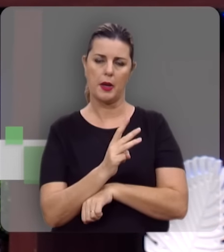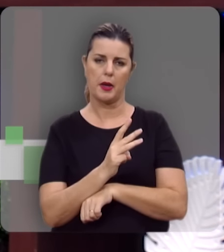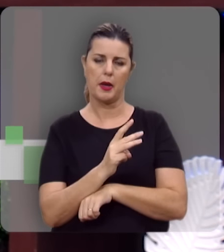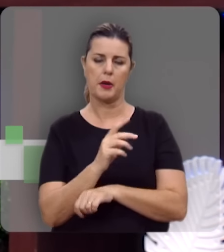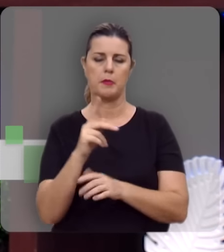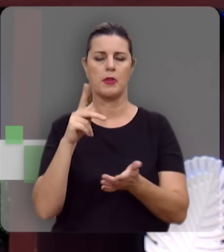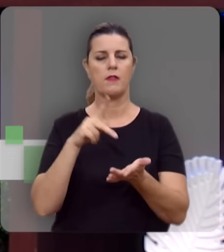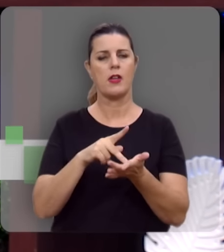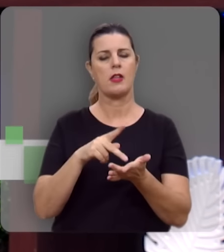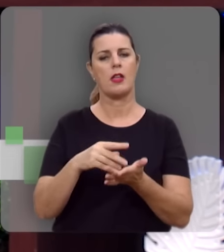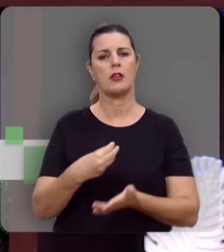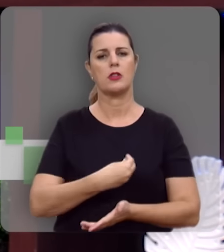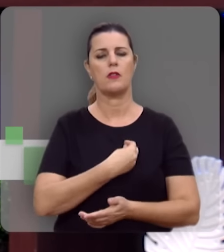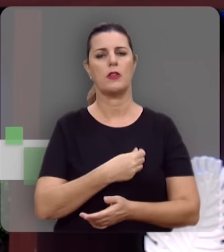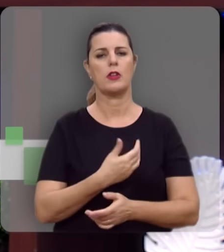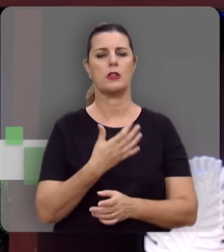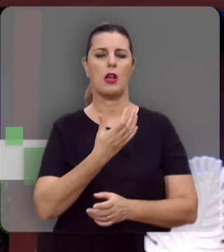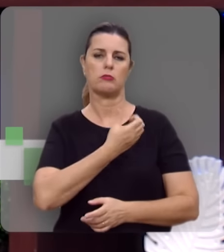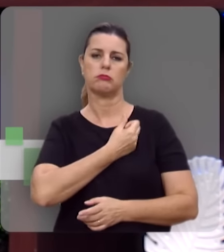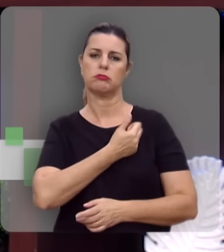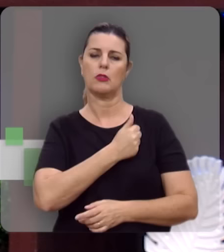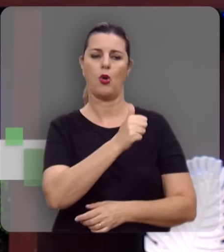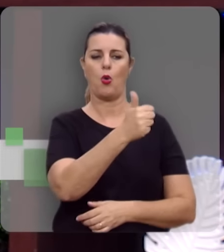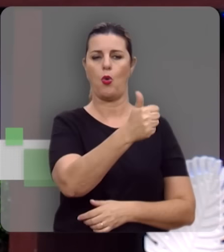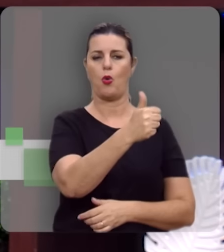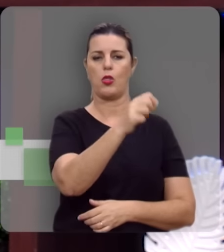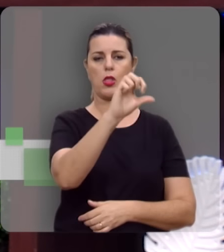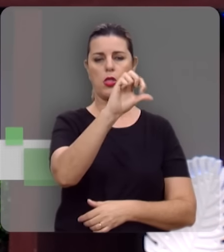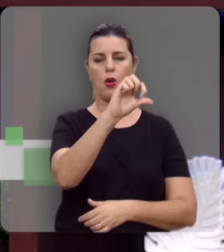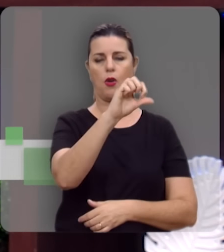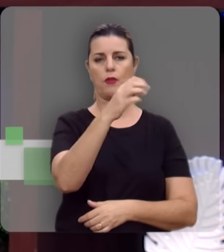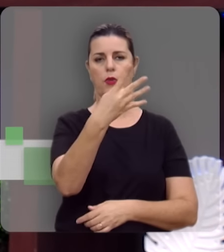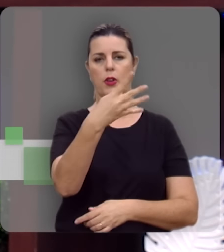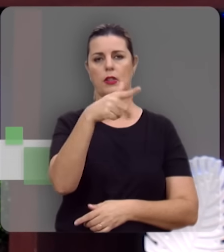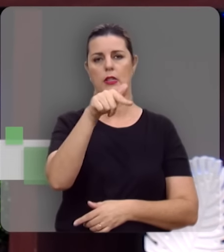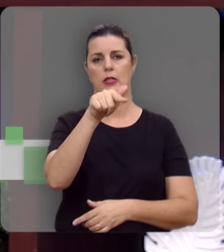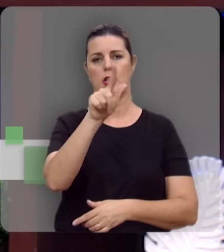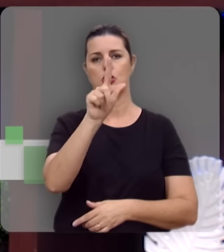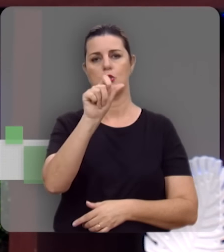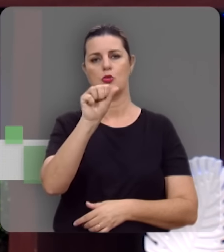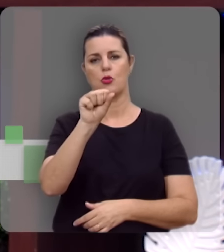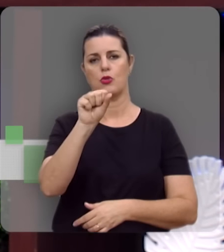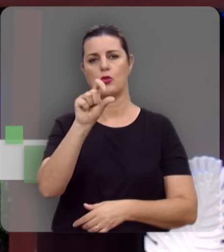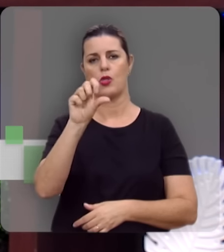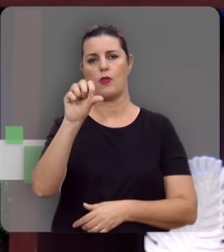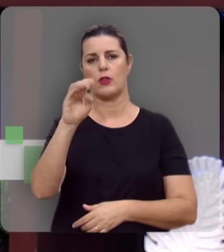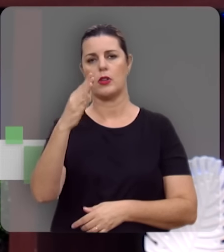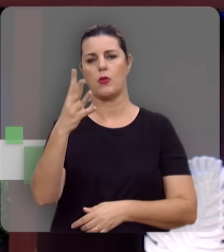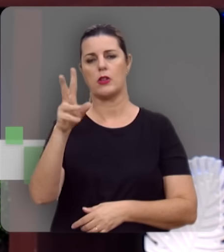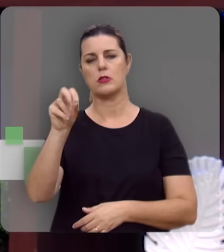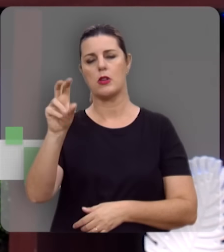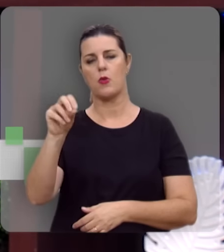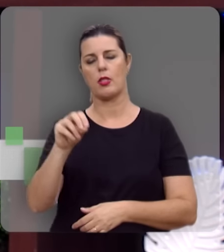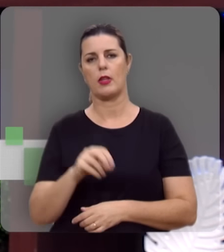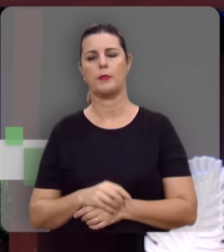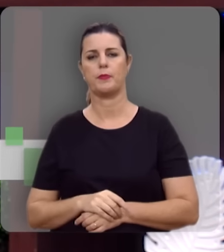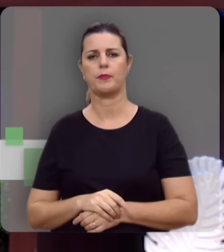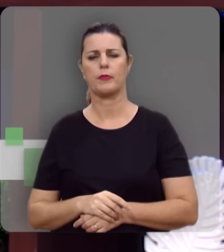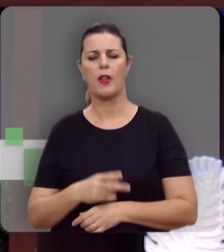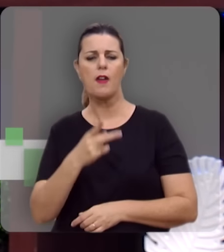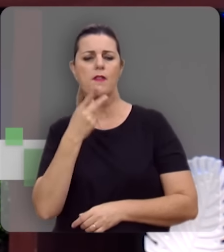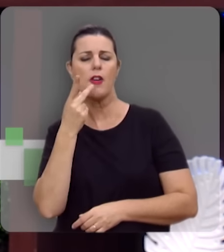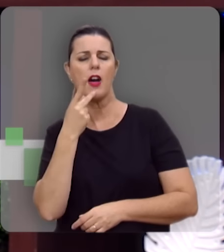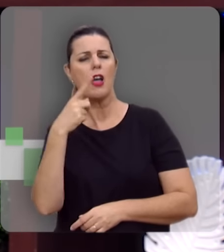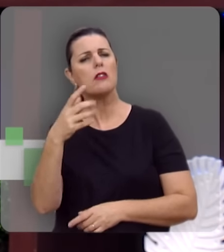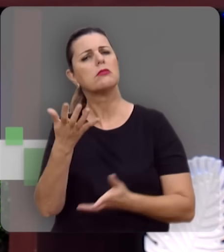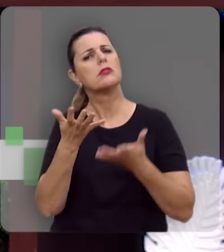do programa Verdade e Vida, que é o código de área 11 947 18 94 50. E falar que